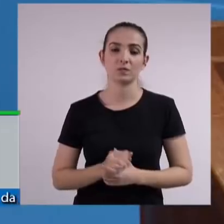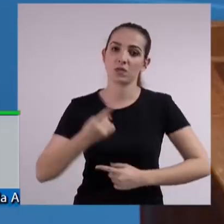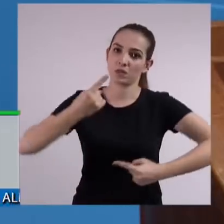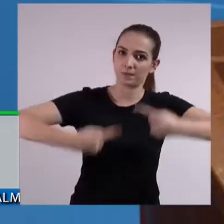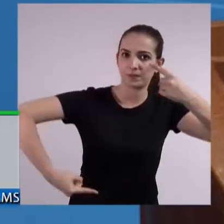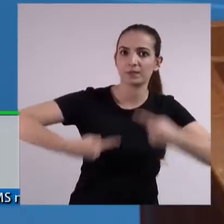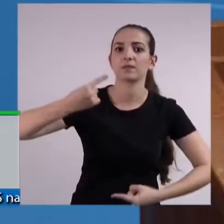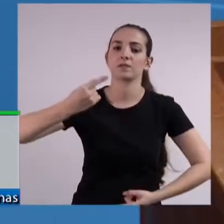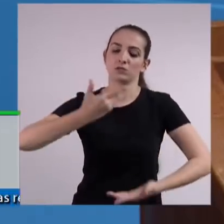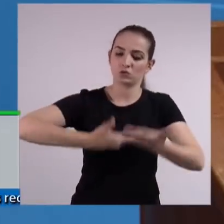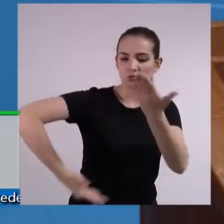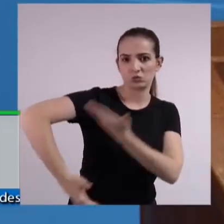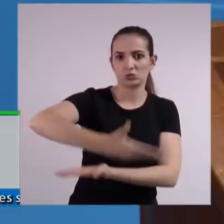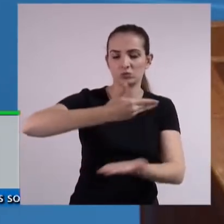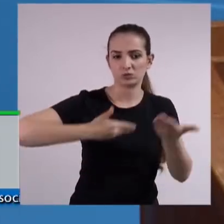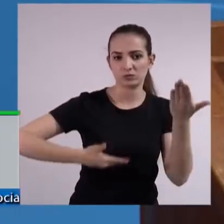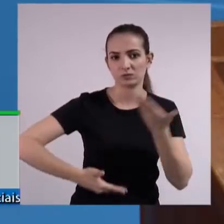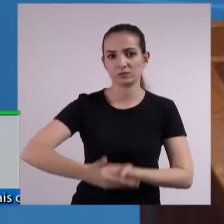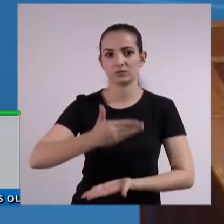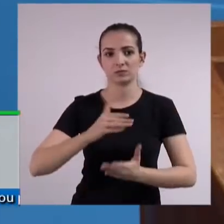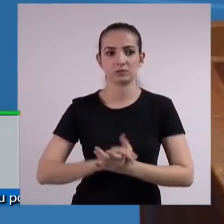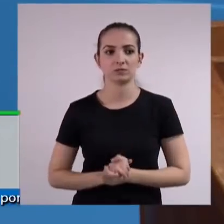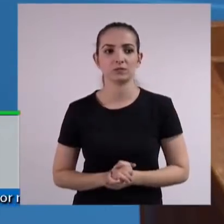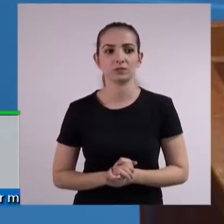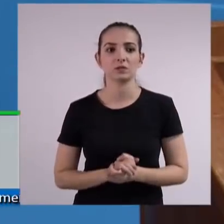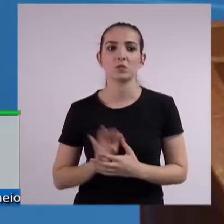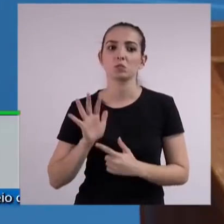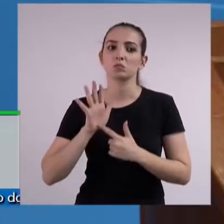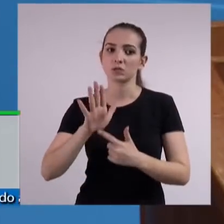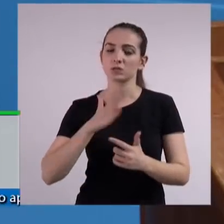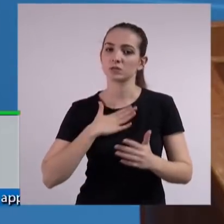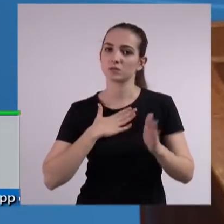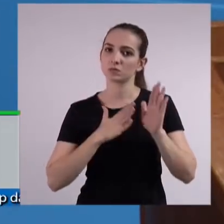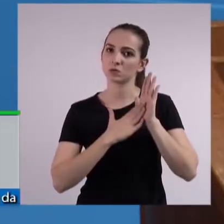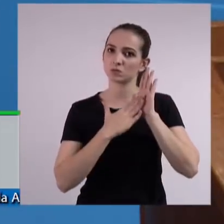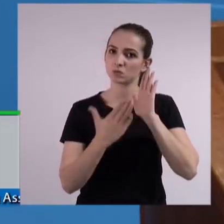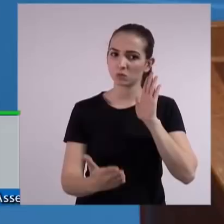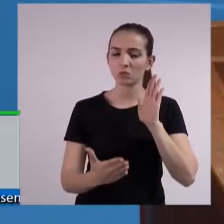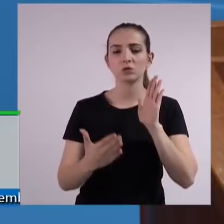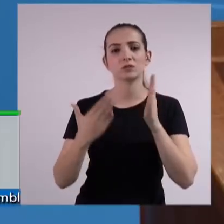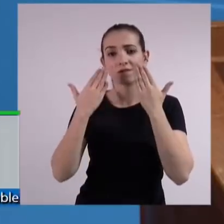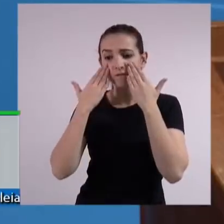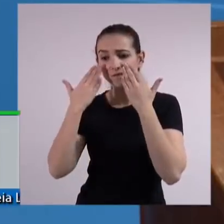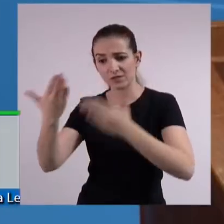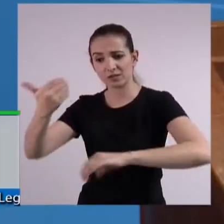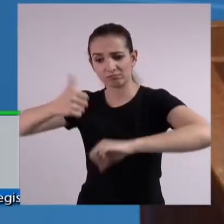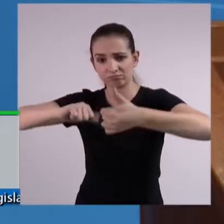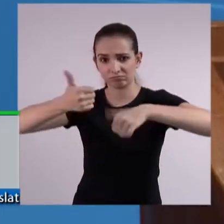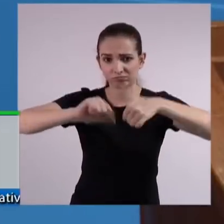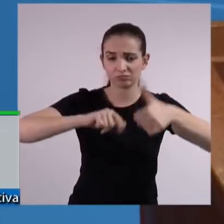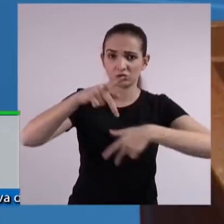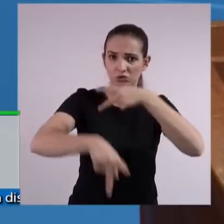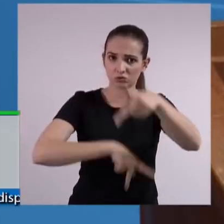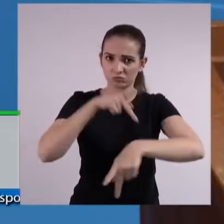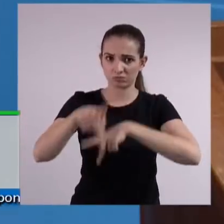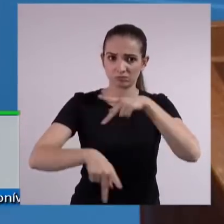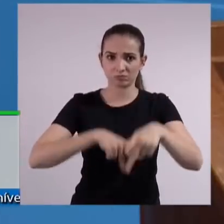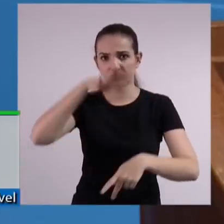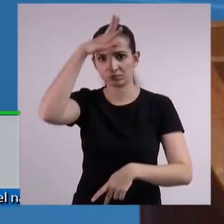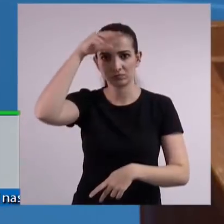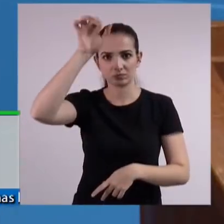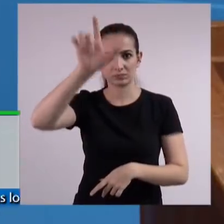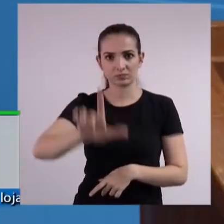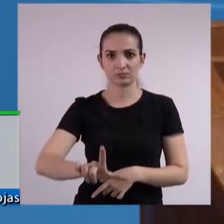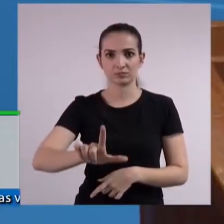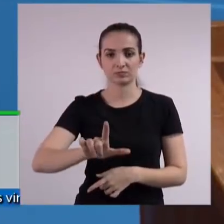debater, discutir, apresentar as minhas propostas, ouvir os anseios e demandas da população de